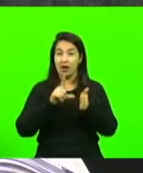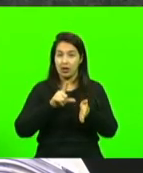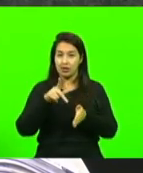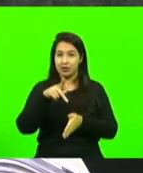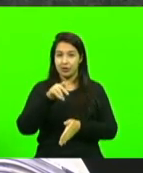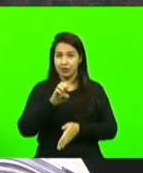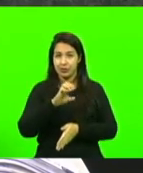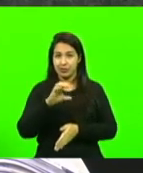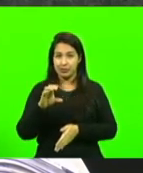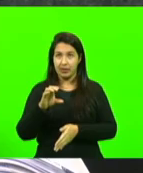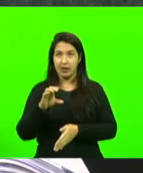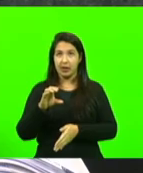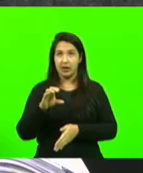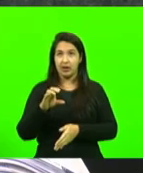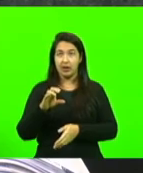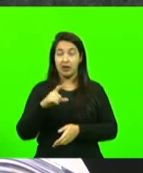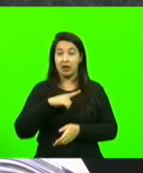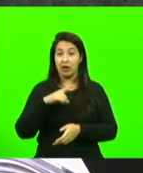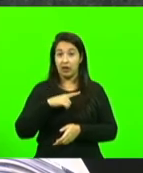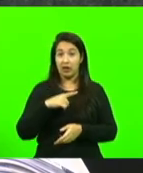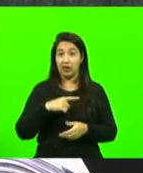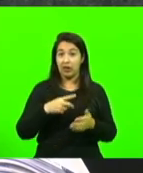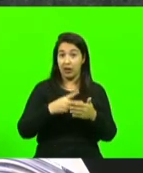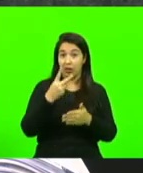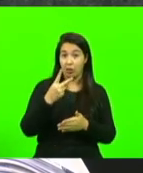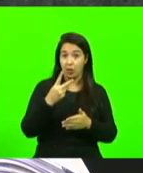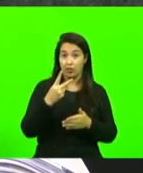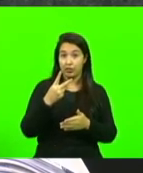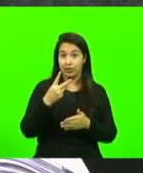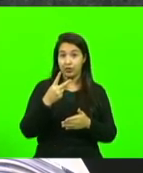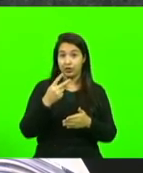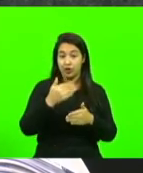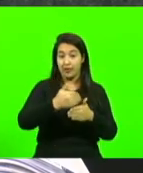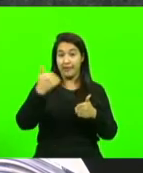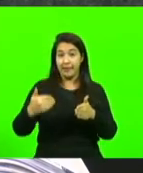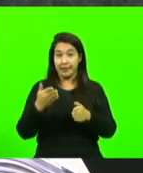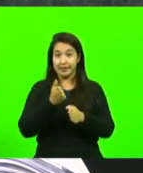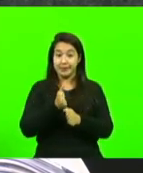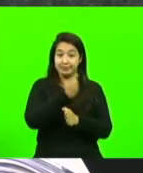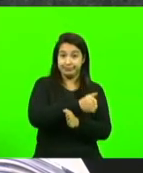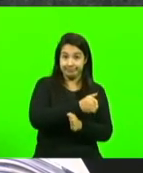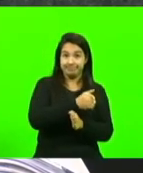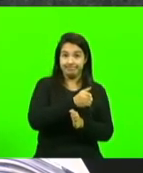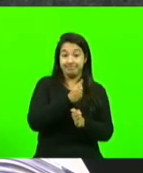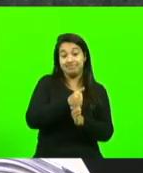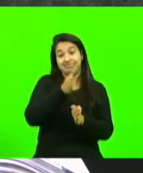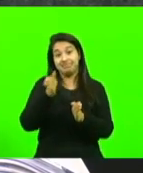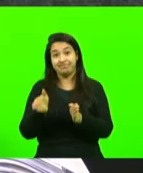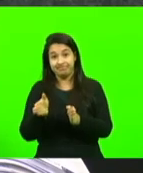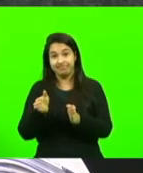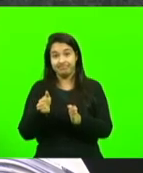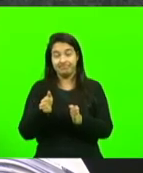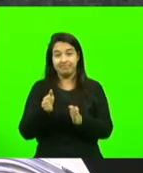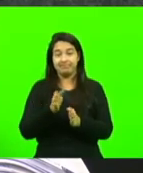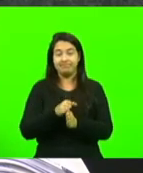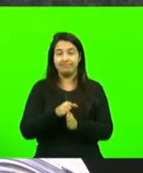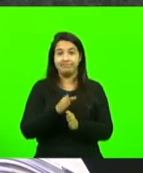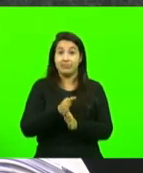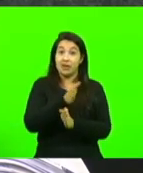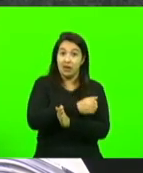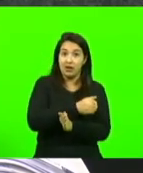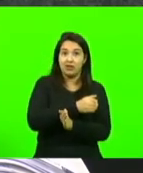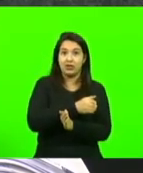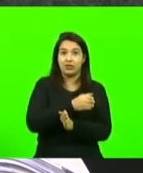PEC porque nós vamos ter dois mundos um antes até que outro depois da pele antes da PEC nós temos lá na ordem econômica